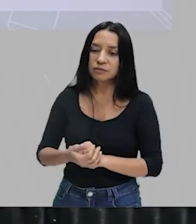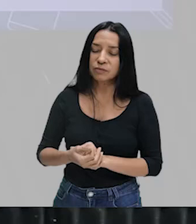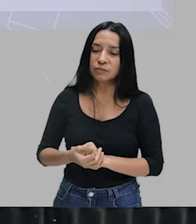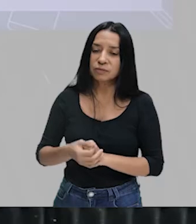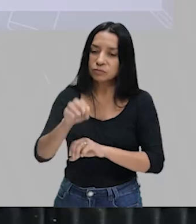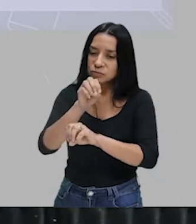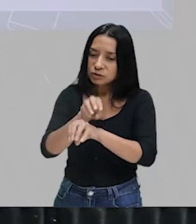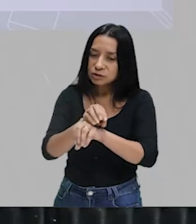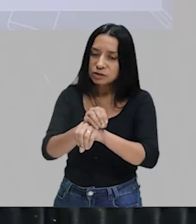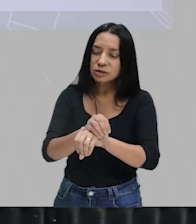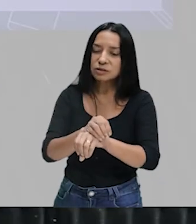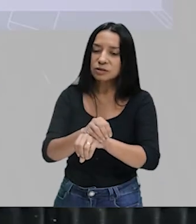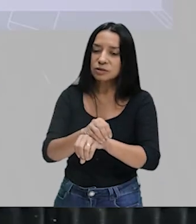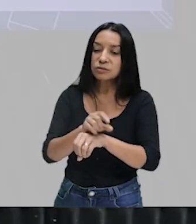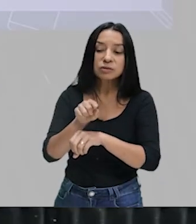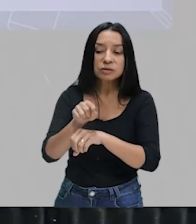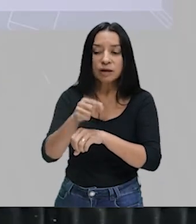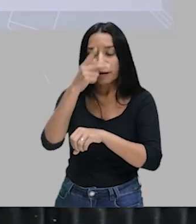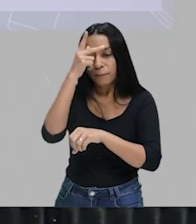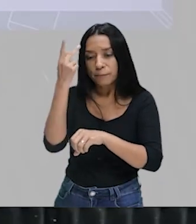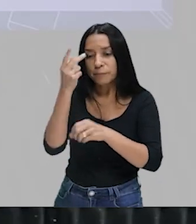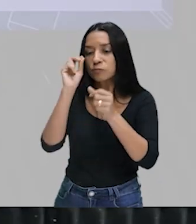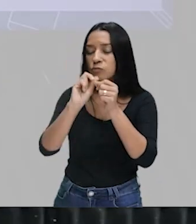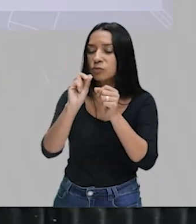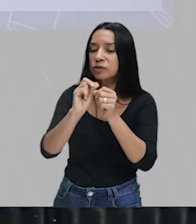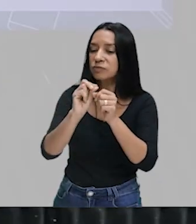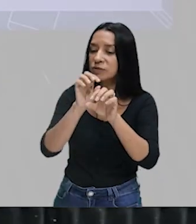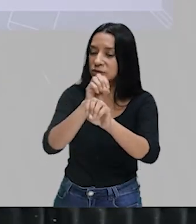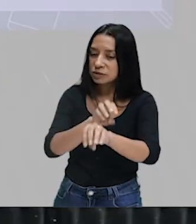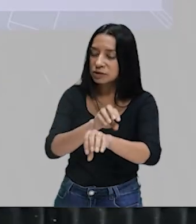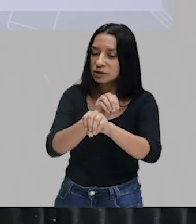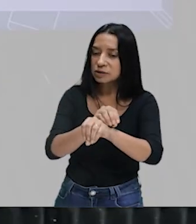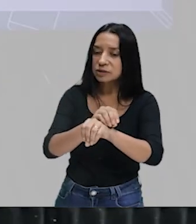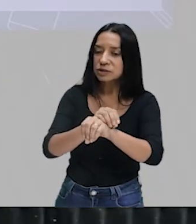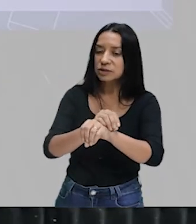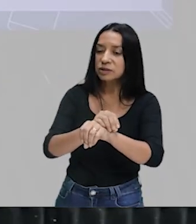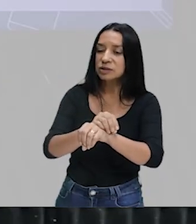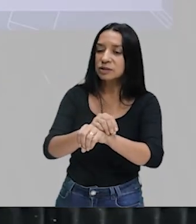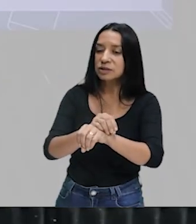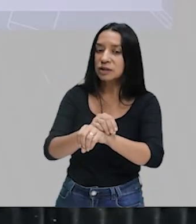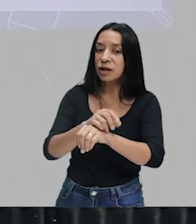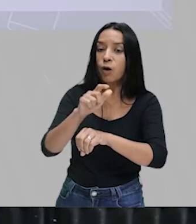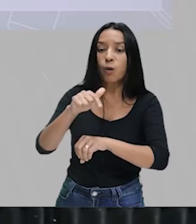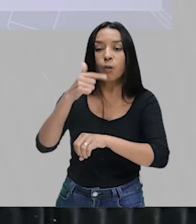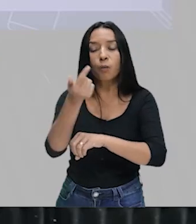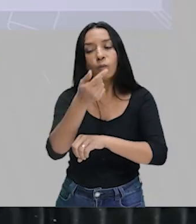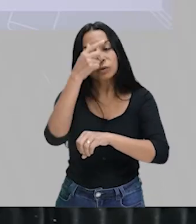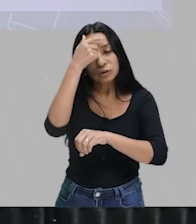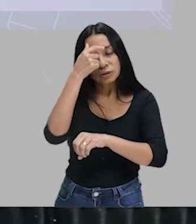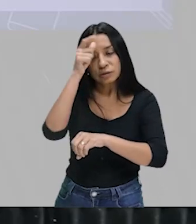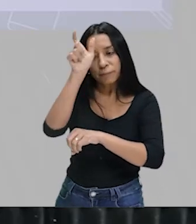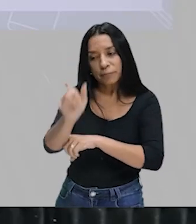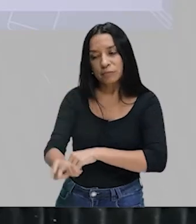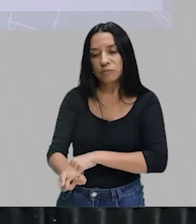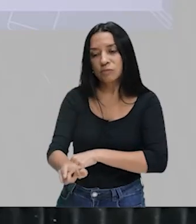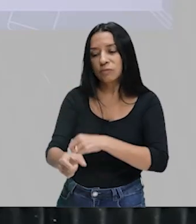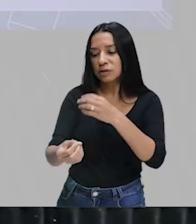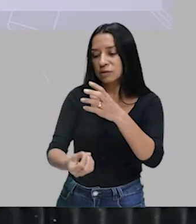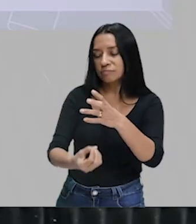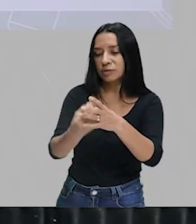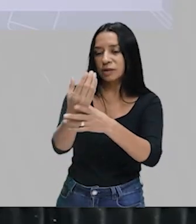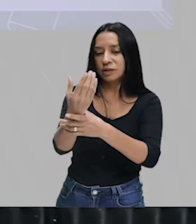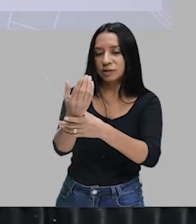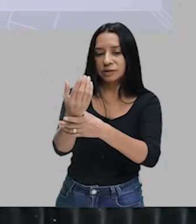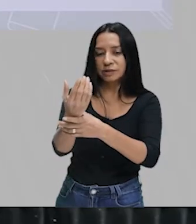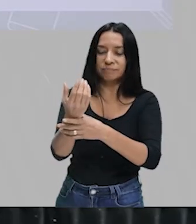tutoriais nos quais o produtor de conteúdo ensina a sua audiência a criar algo do zero, quase